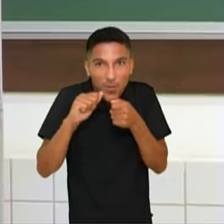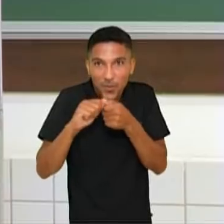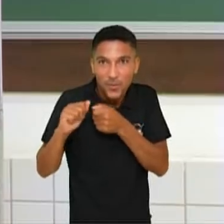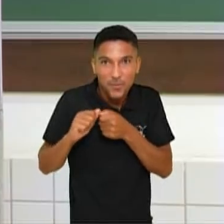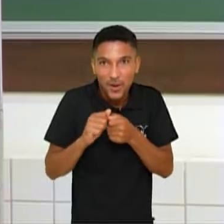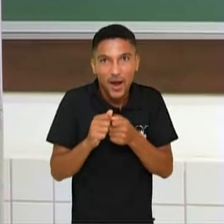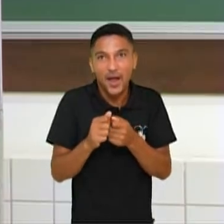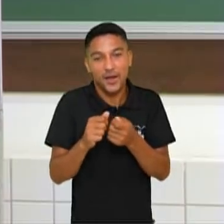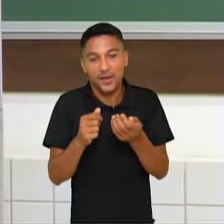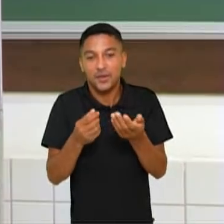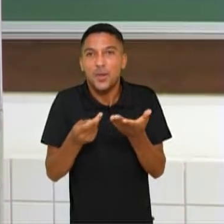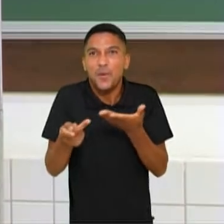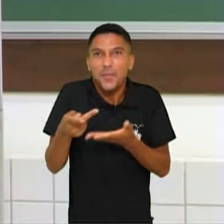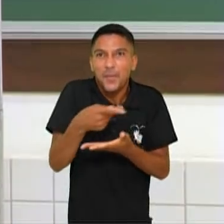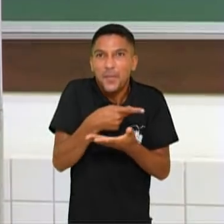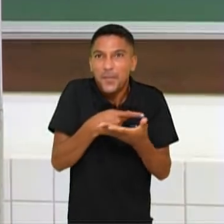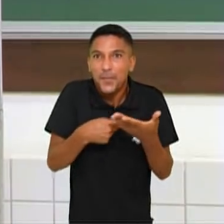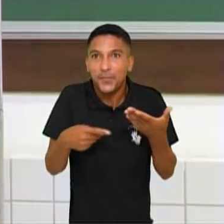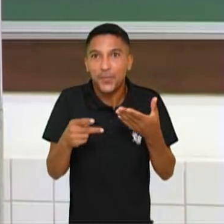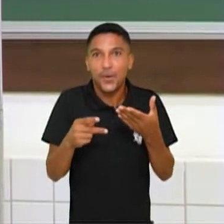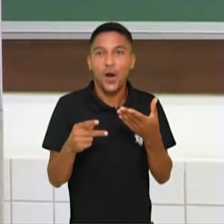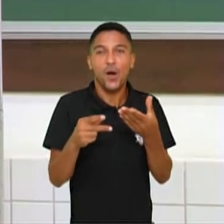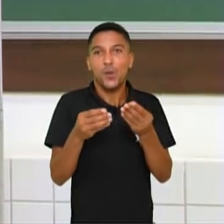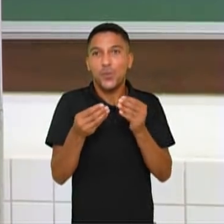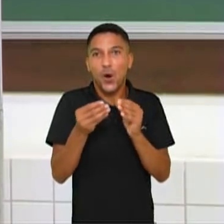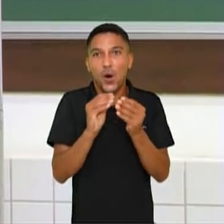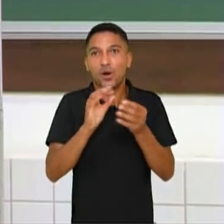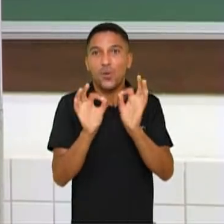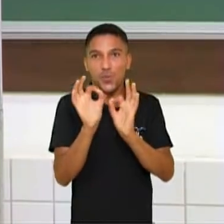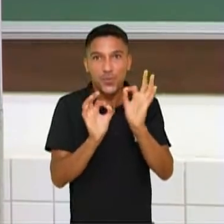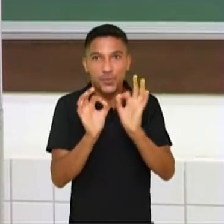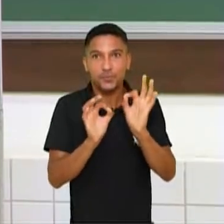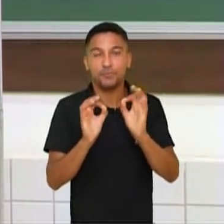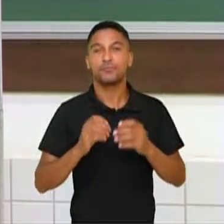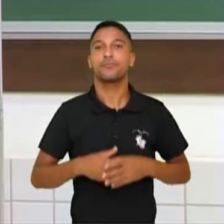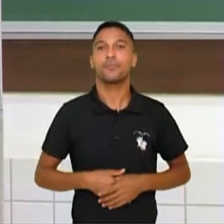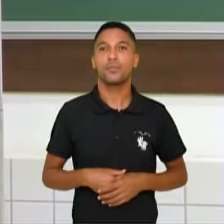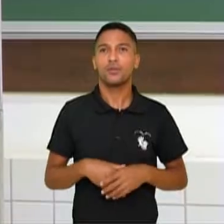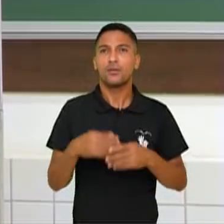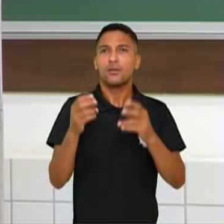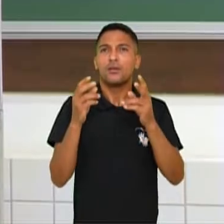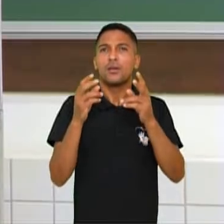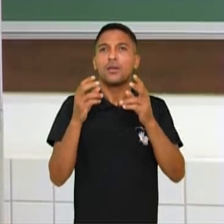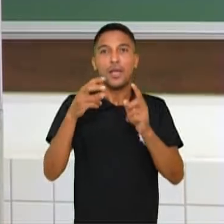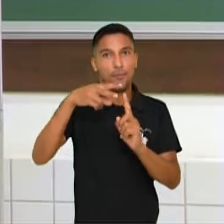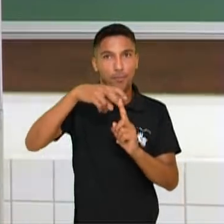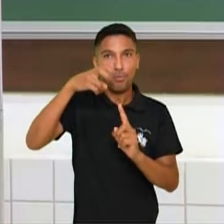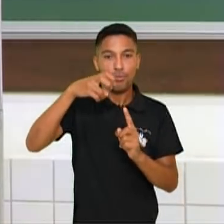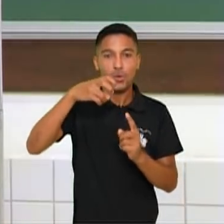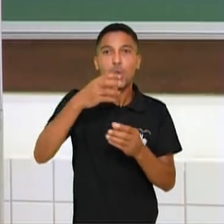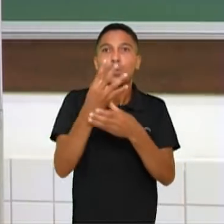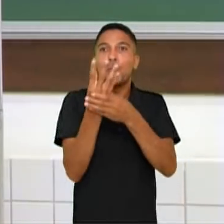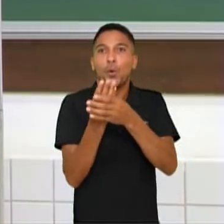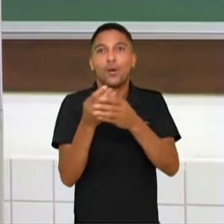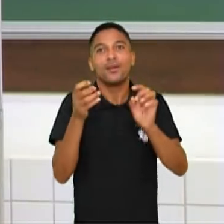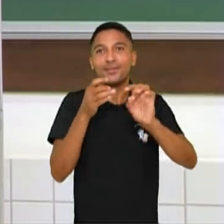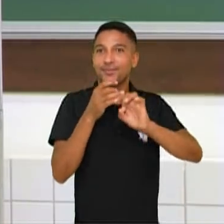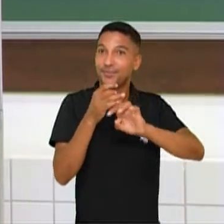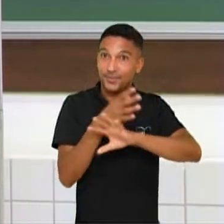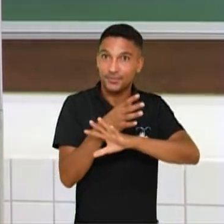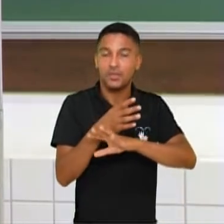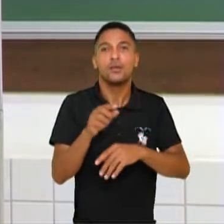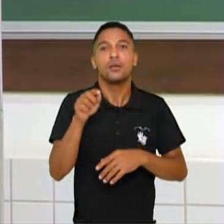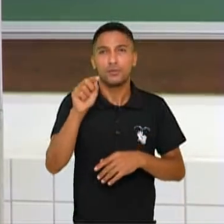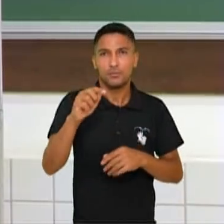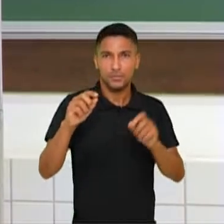aprendizagem. Reparou? Quando aparece a nossa tela do Aula Paraná, significa que está chegando ao final. Mas não fica triste, eu volto na próxima